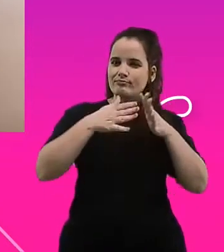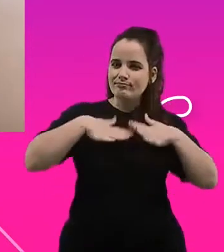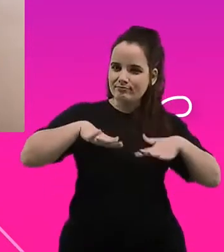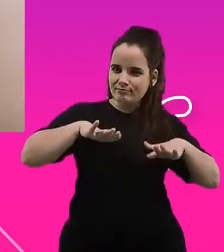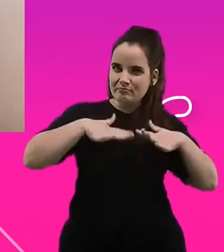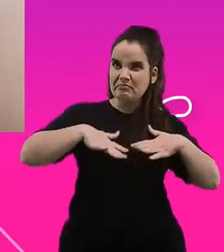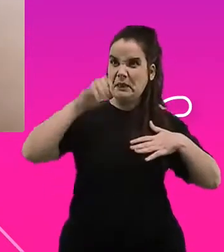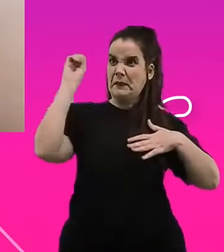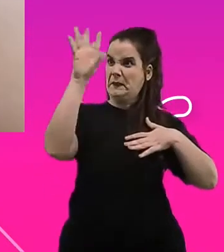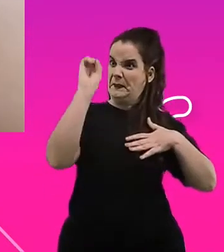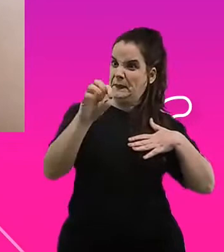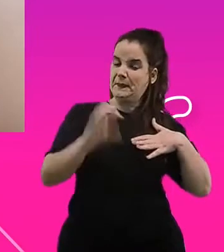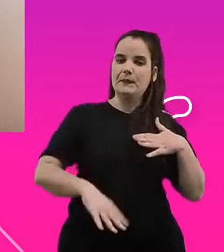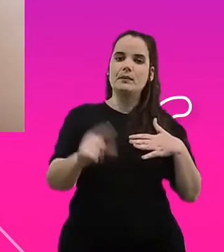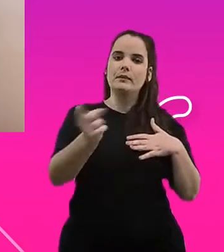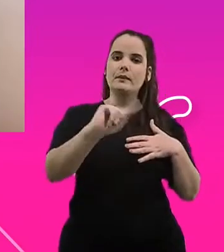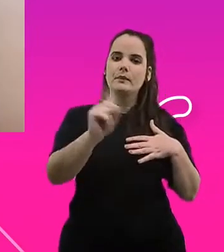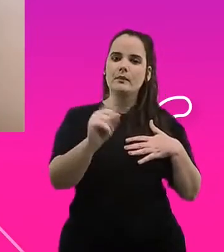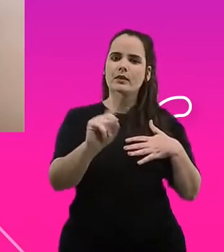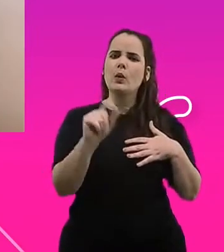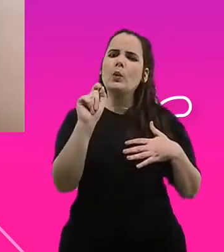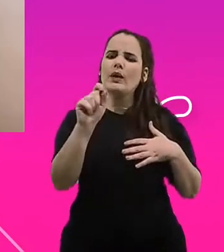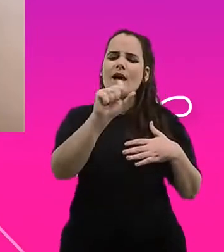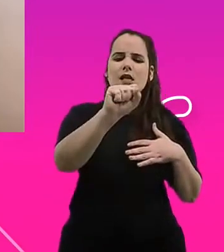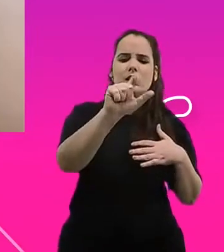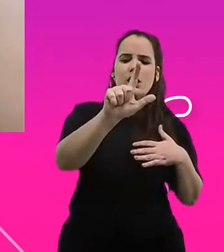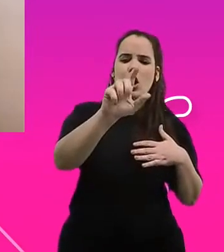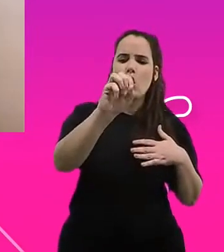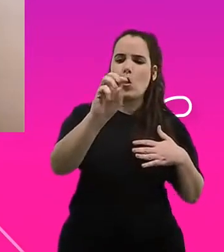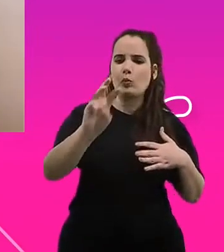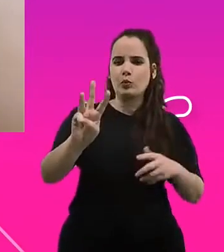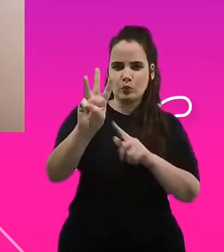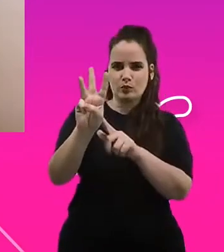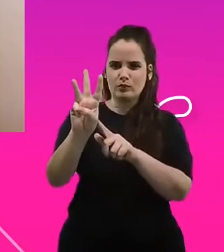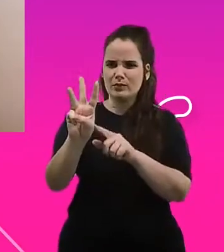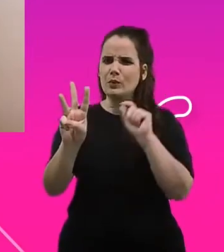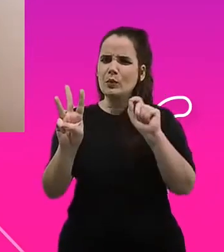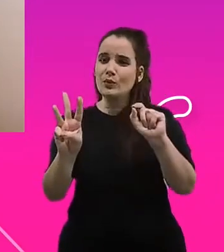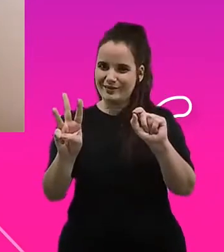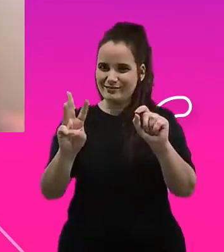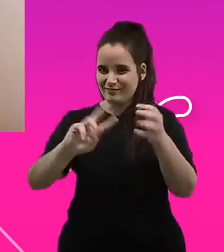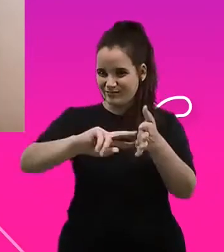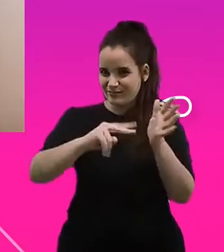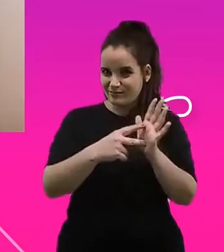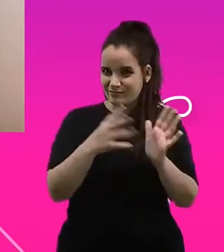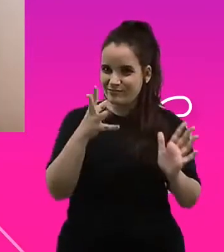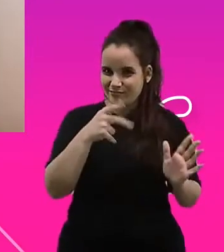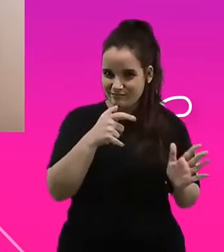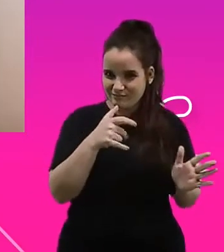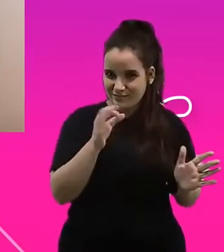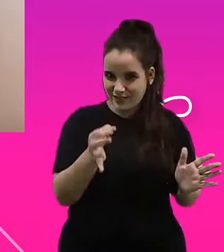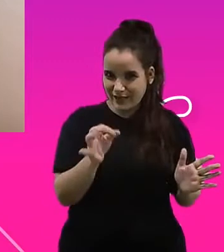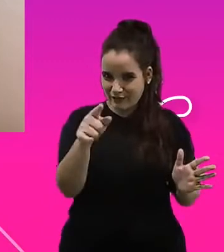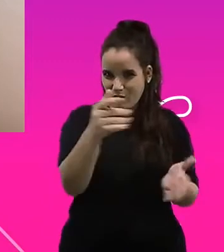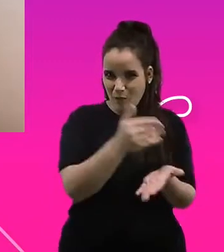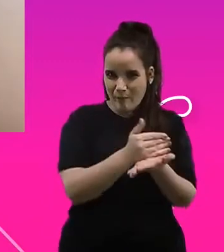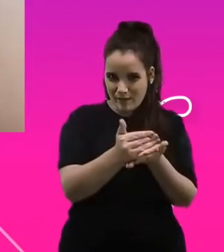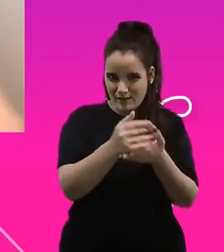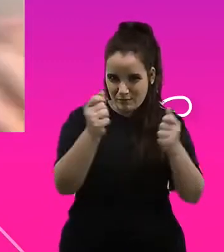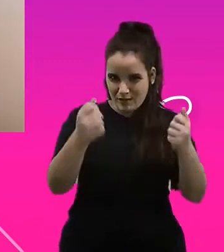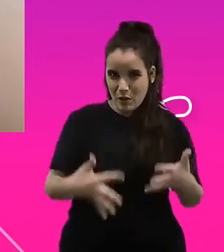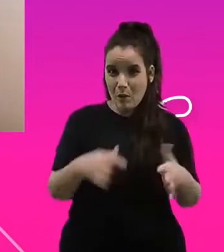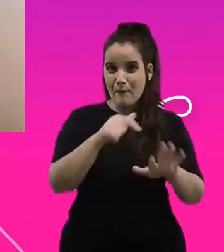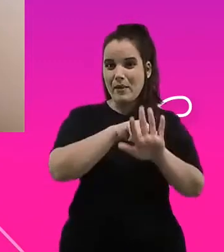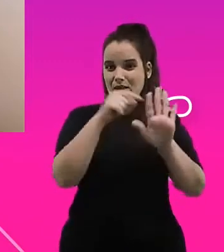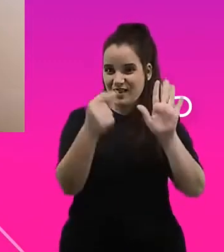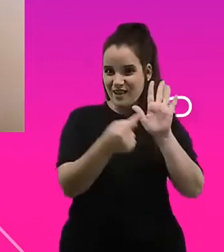que é isso, né? O que que é o slow? Porque para algumas pessoas pode ter a ver, como você trouxe no início, que eu adorei, né? A metáfora. Com